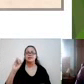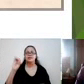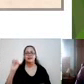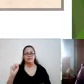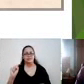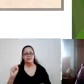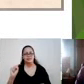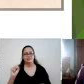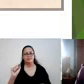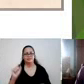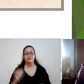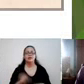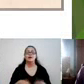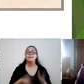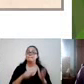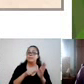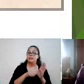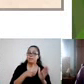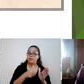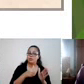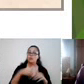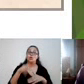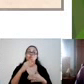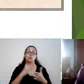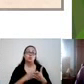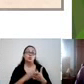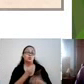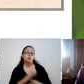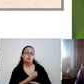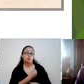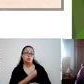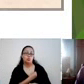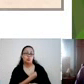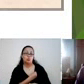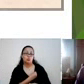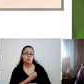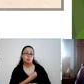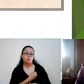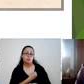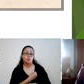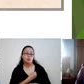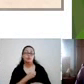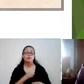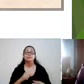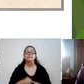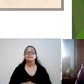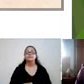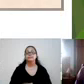Primeiramente, todo número natural é também inteiro e racional.